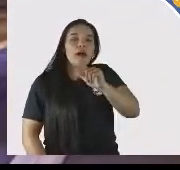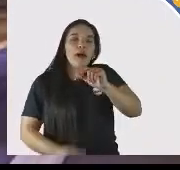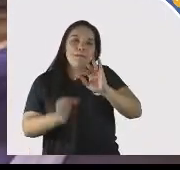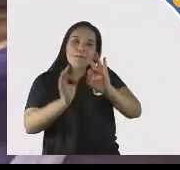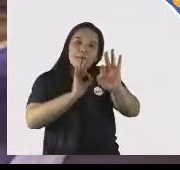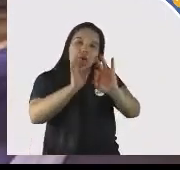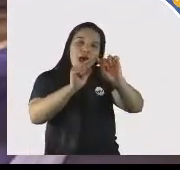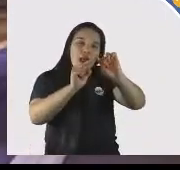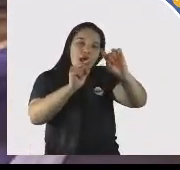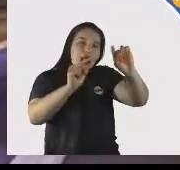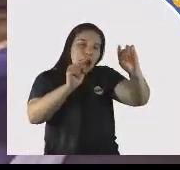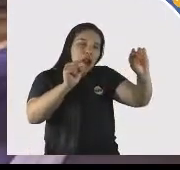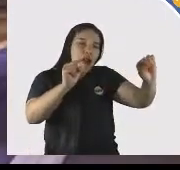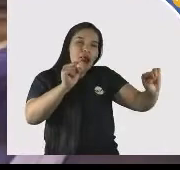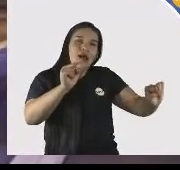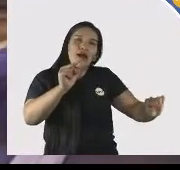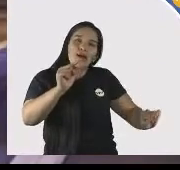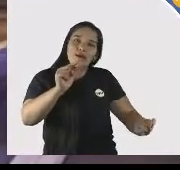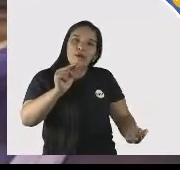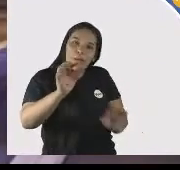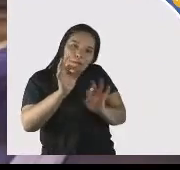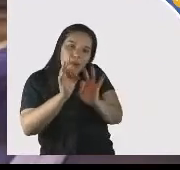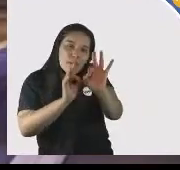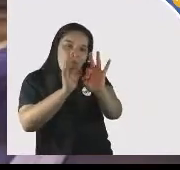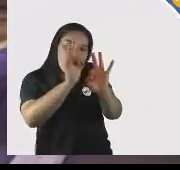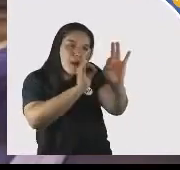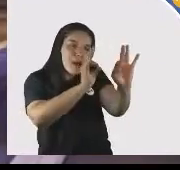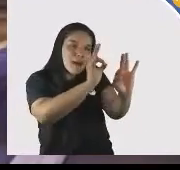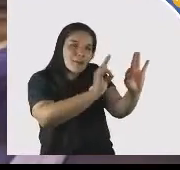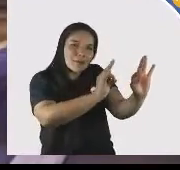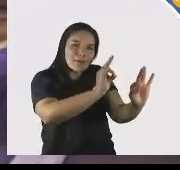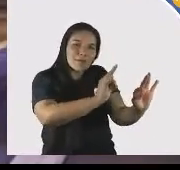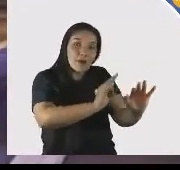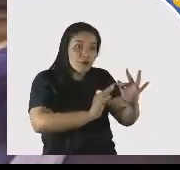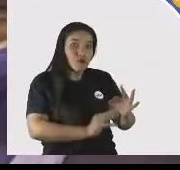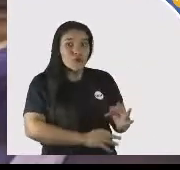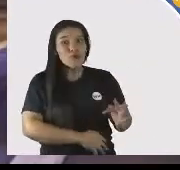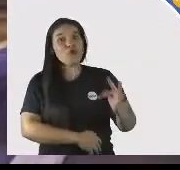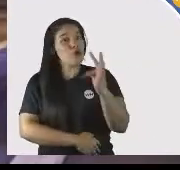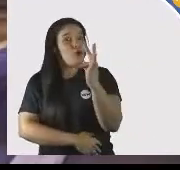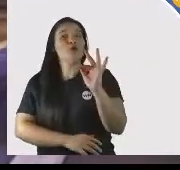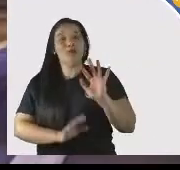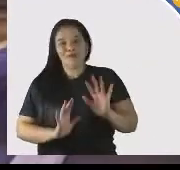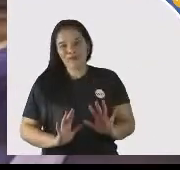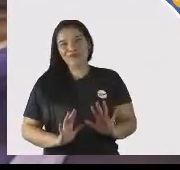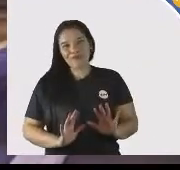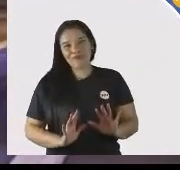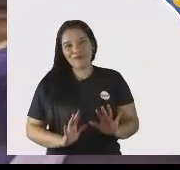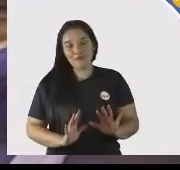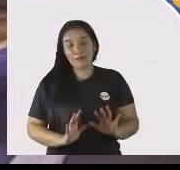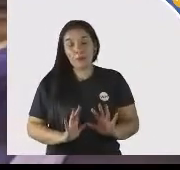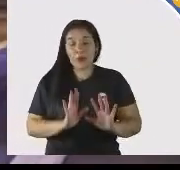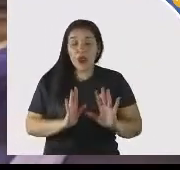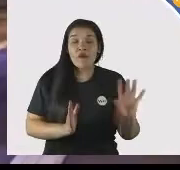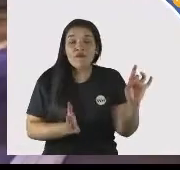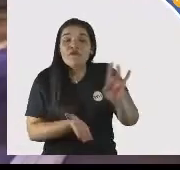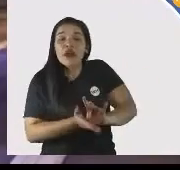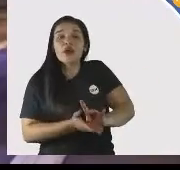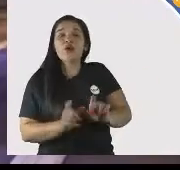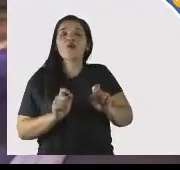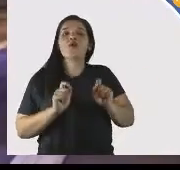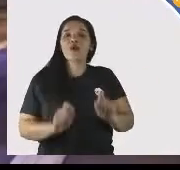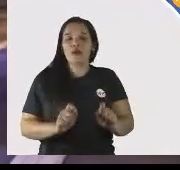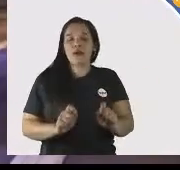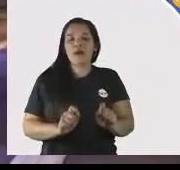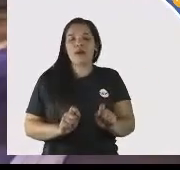para essas demandas que virão nos próximos anos inclusive porque é fato Bruna o